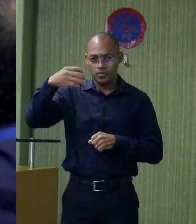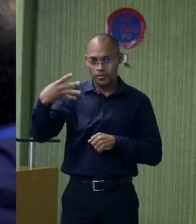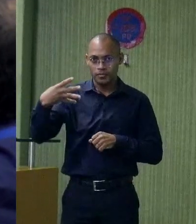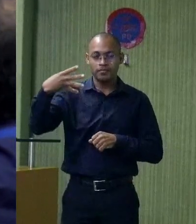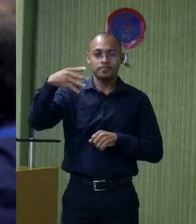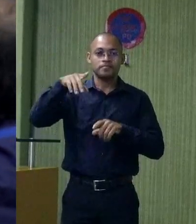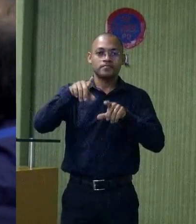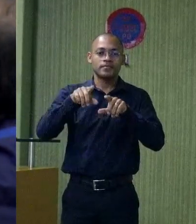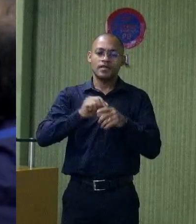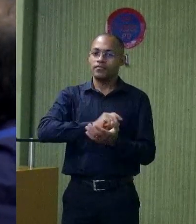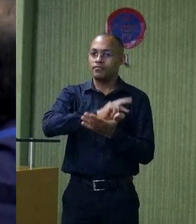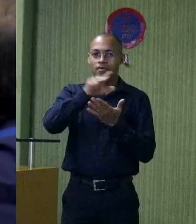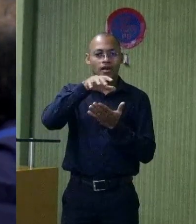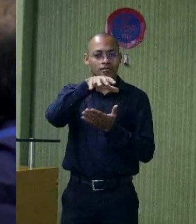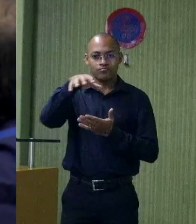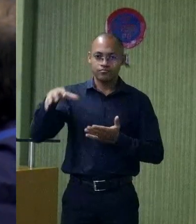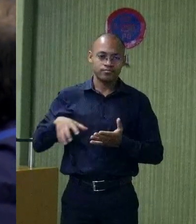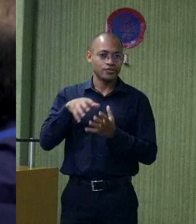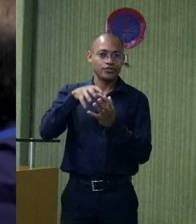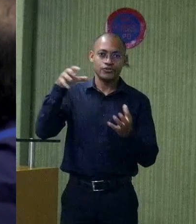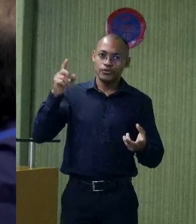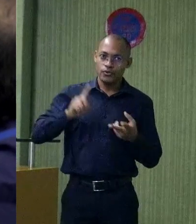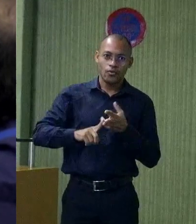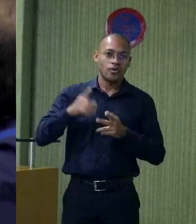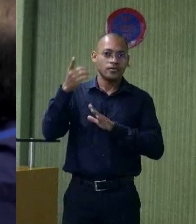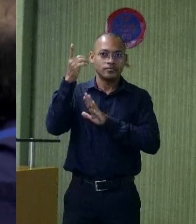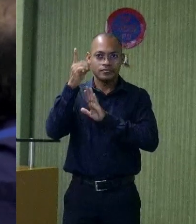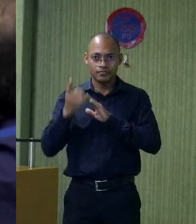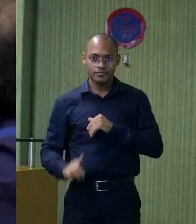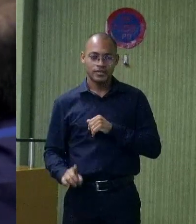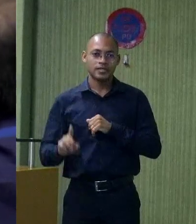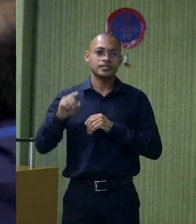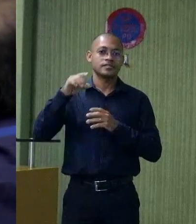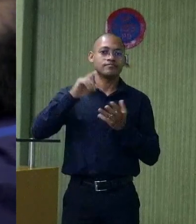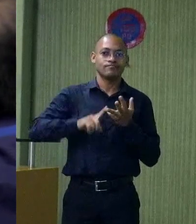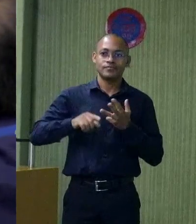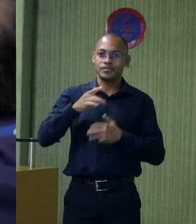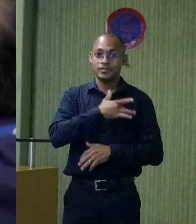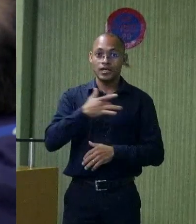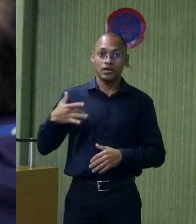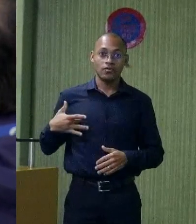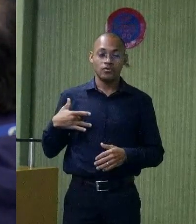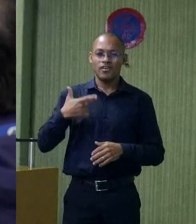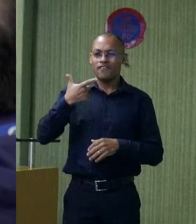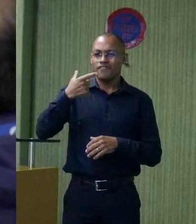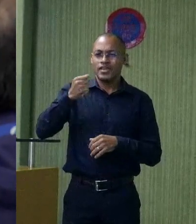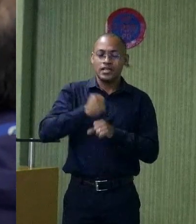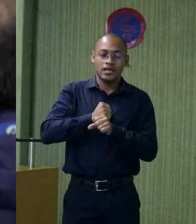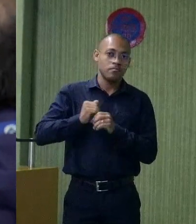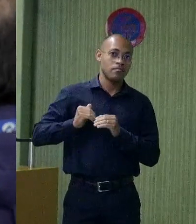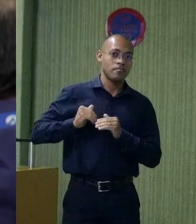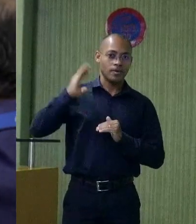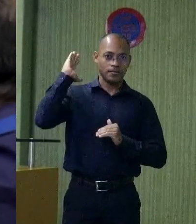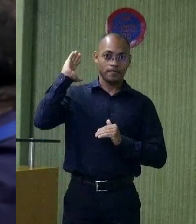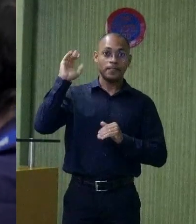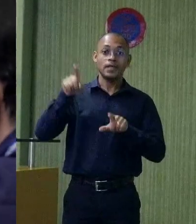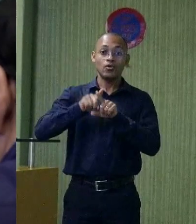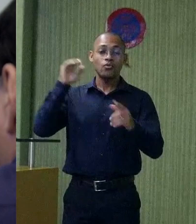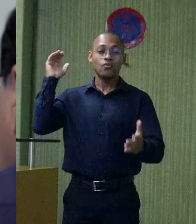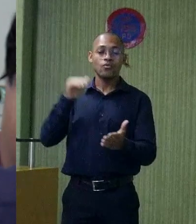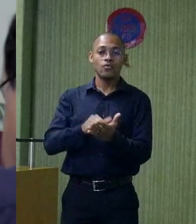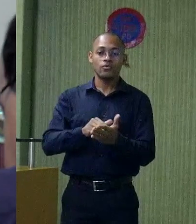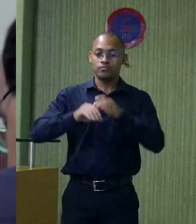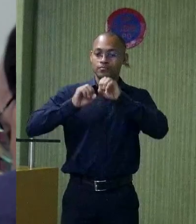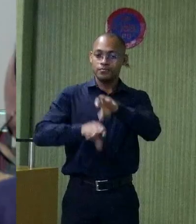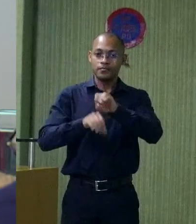diversas áreas idoso pessoa com deficiência saúde há mais de 20 anos e por último da educação